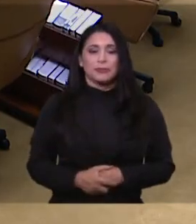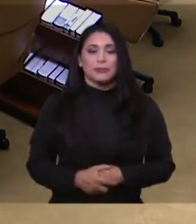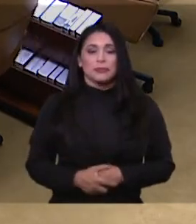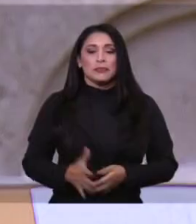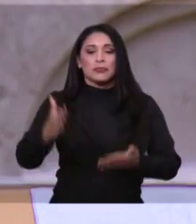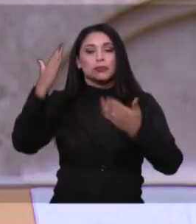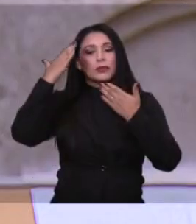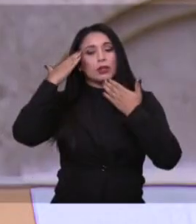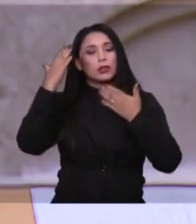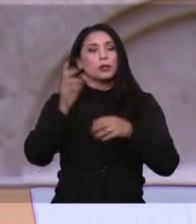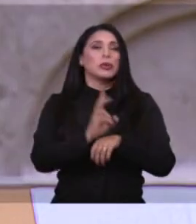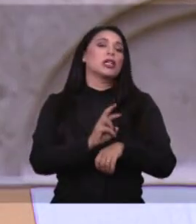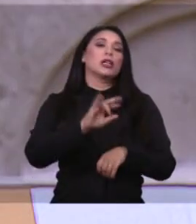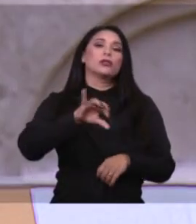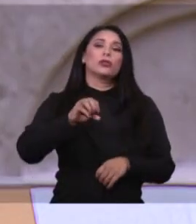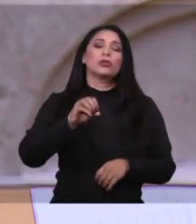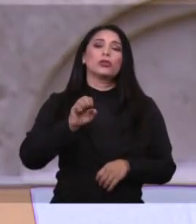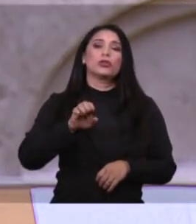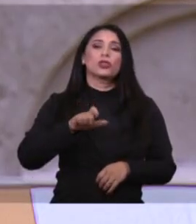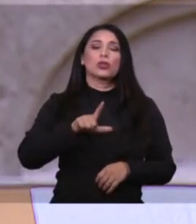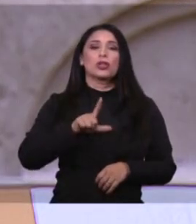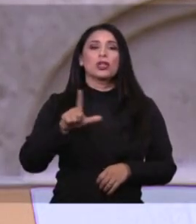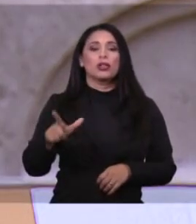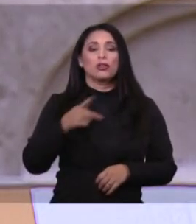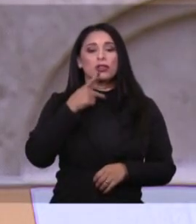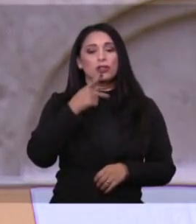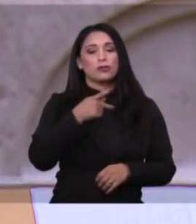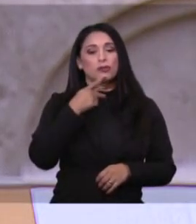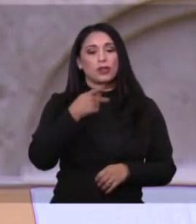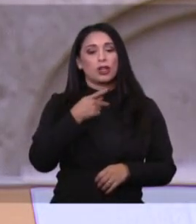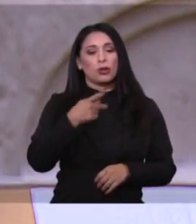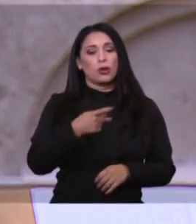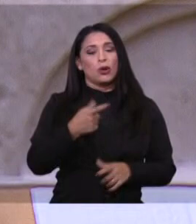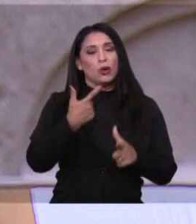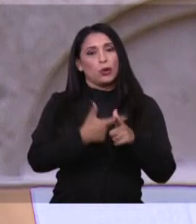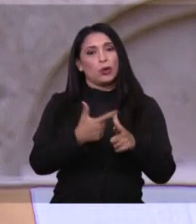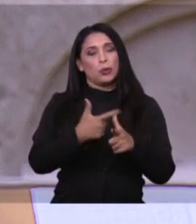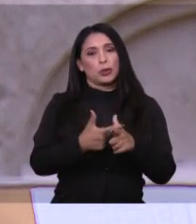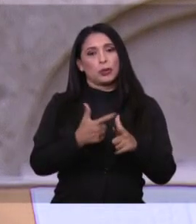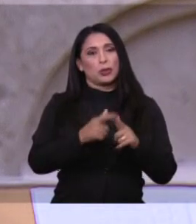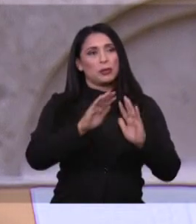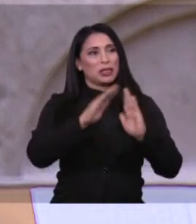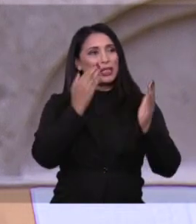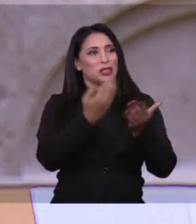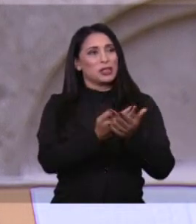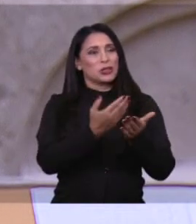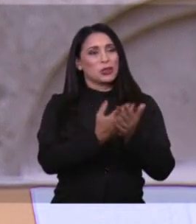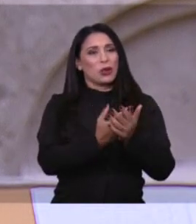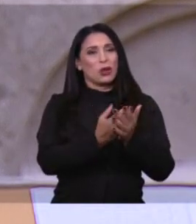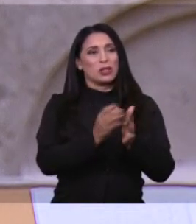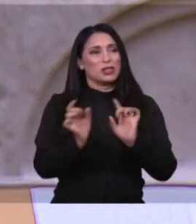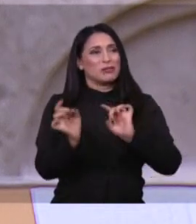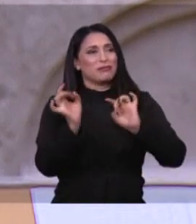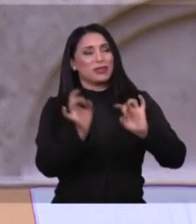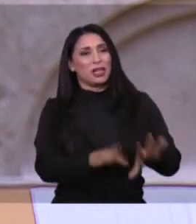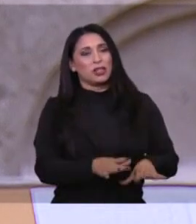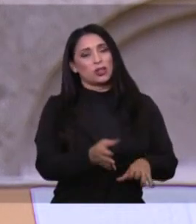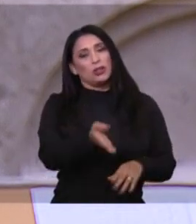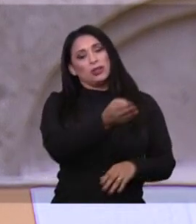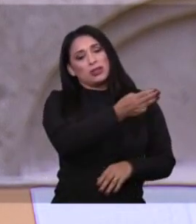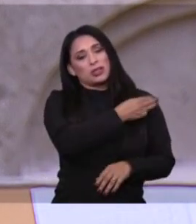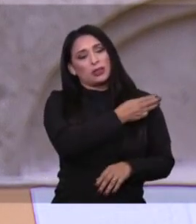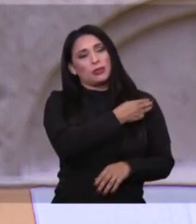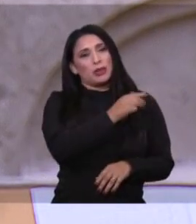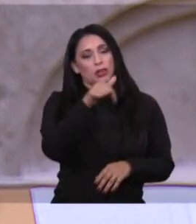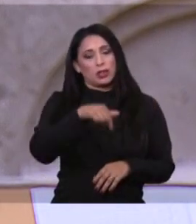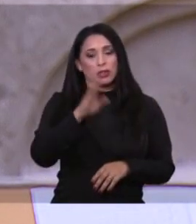Muito obrigado, doutor Joel Luiz Costa, que enfatiza o drama da evasão escolar, sobretudo no ensino médio no